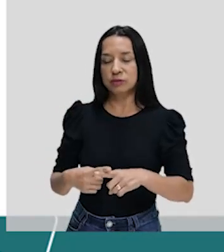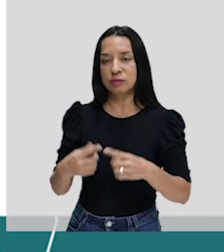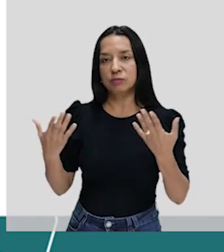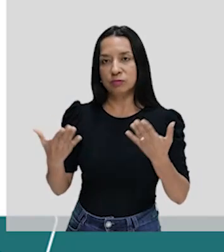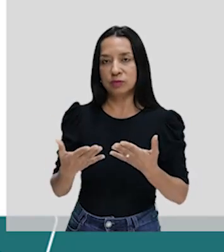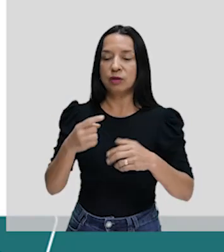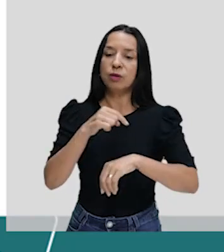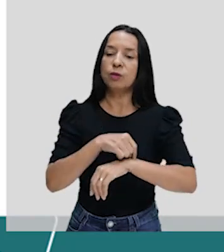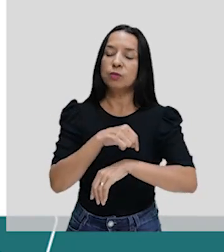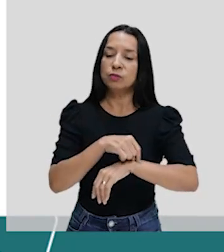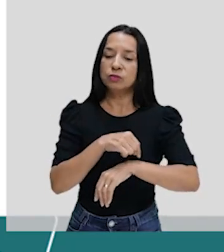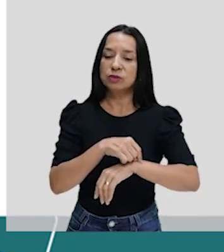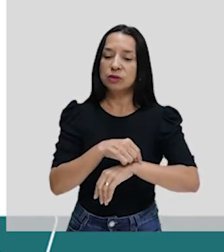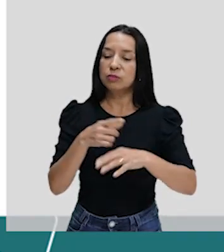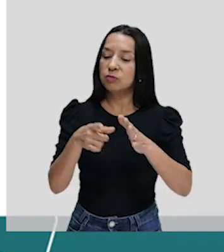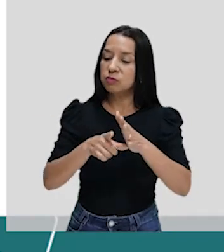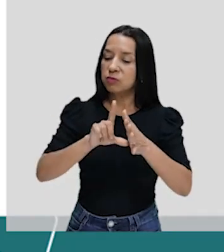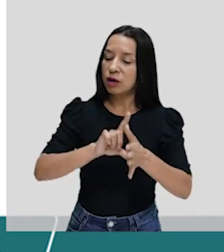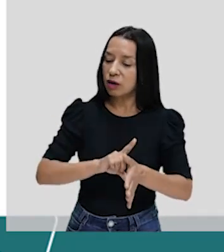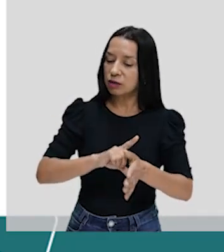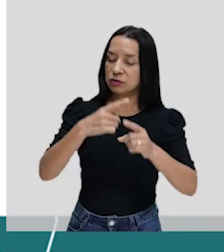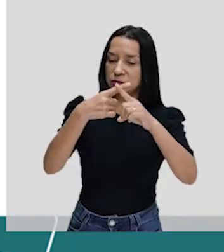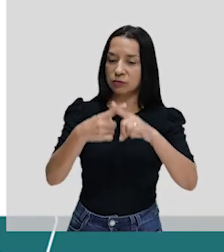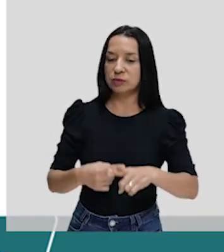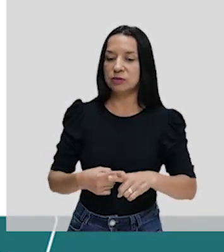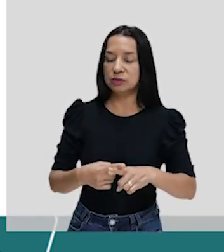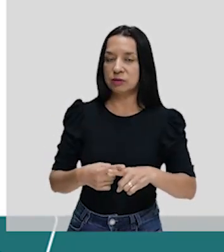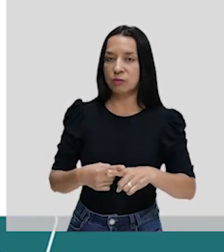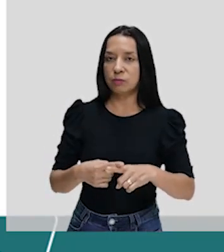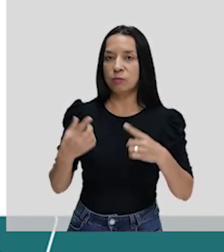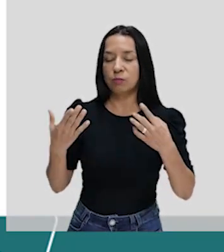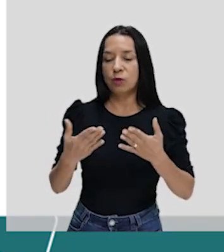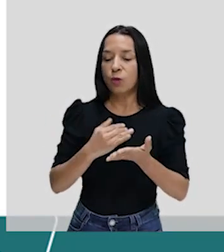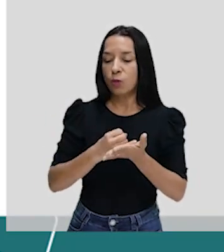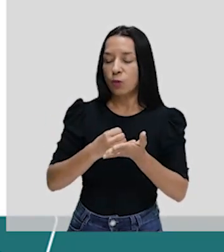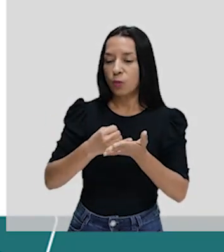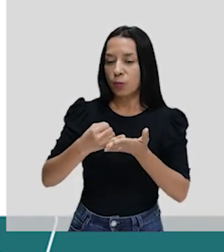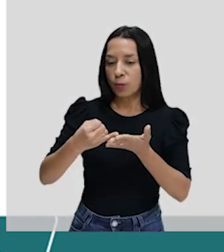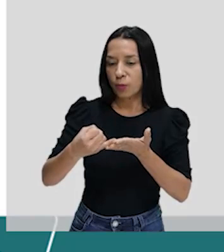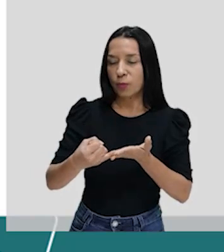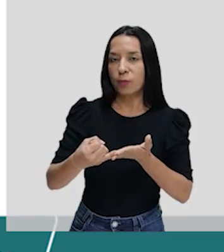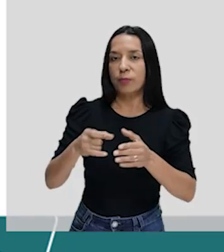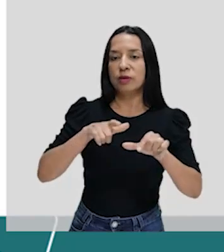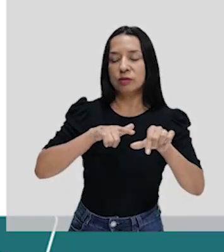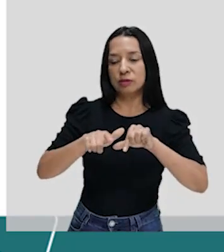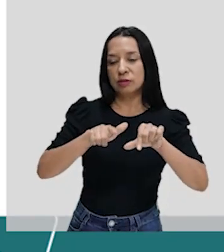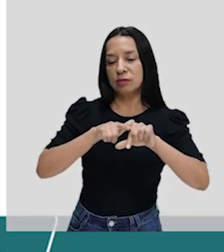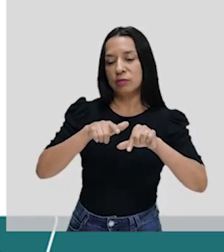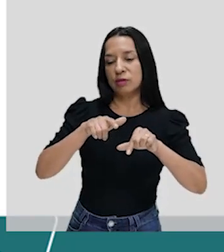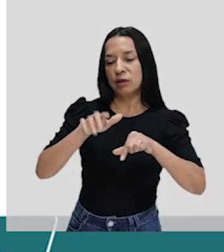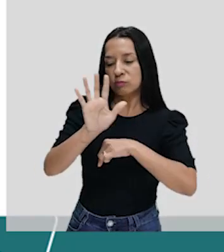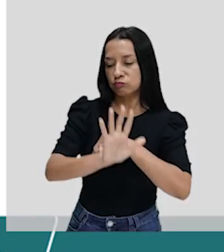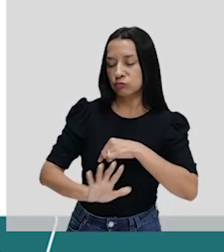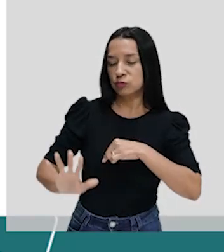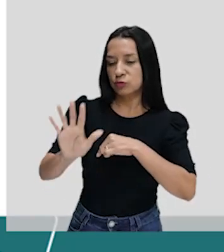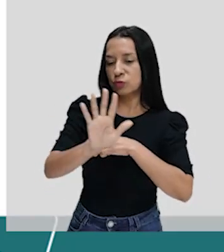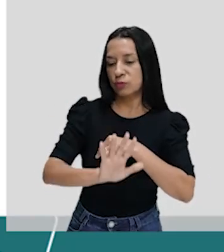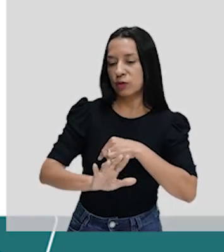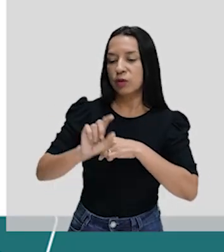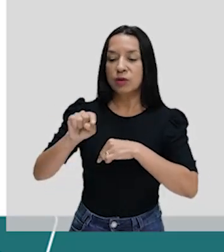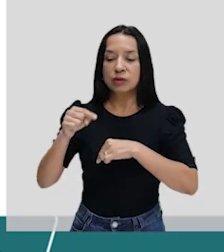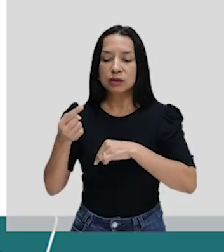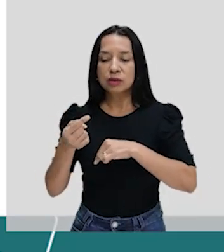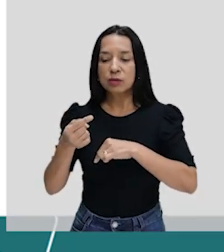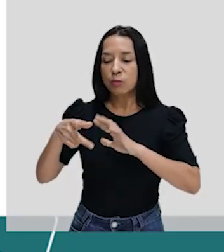vemos o período pré-competitivo, que era a pré-temporada, onde ele começa a trabalhar de forma global, depois mais